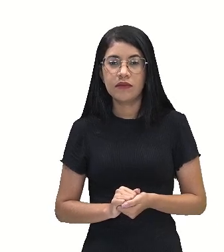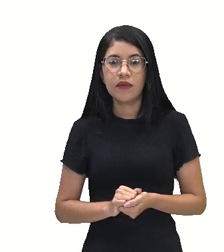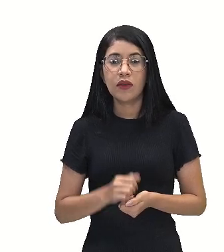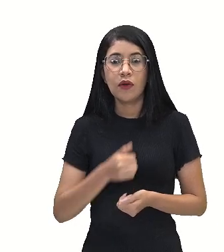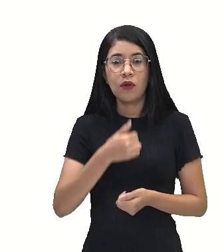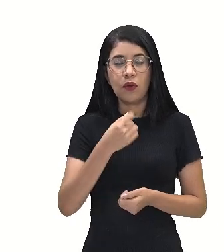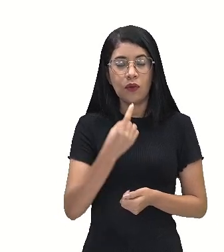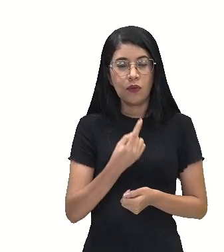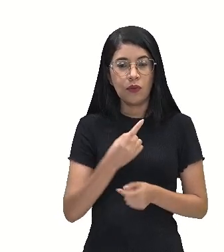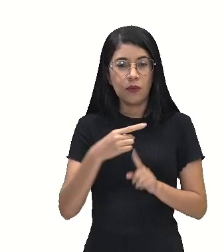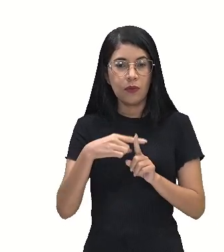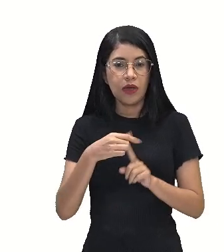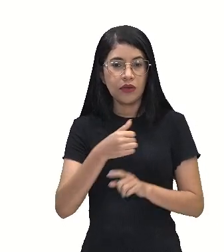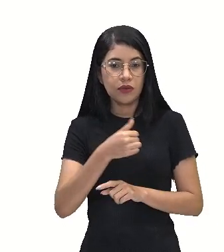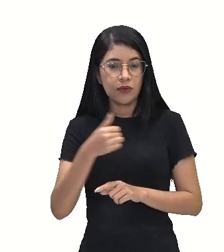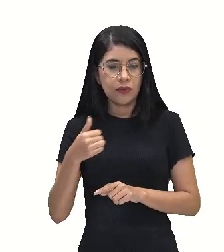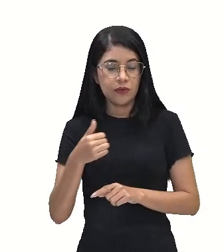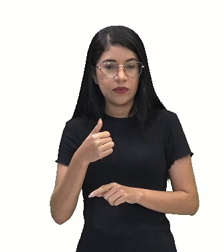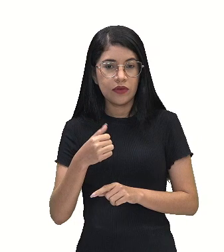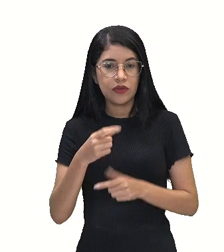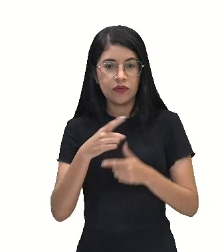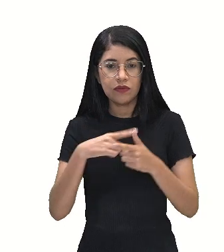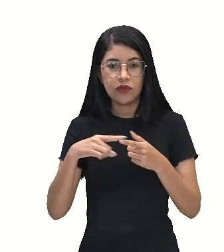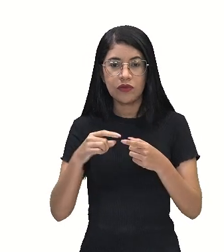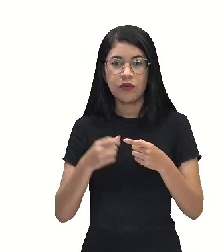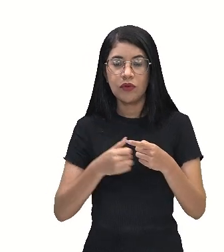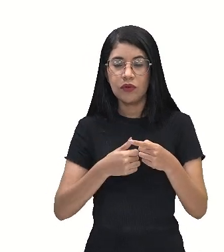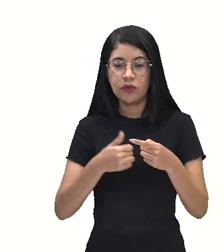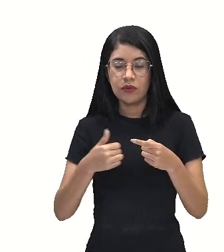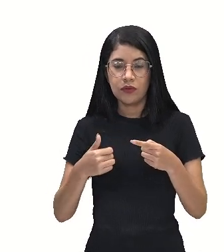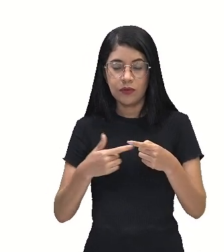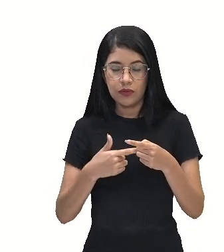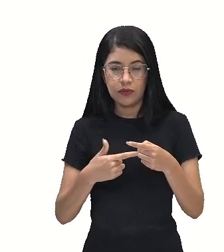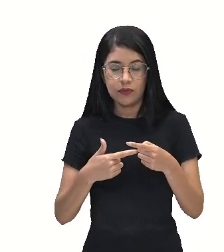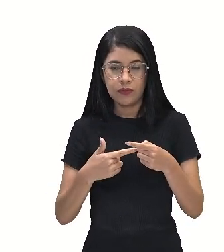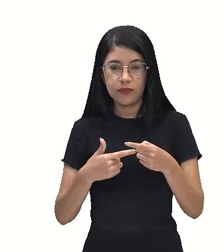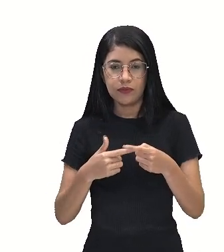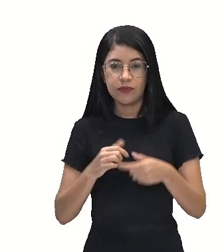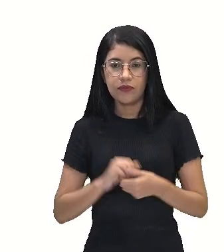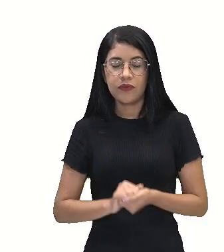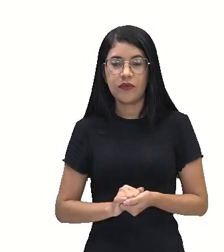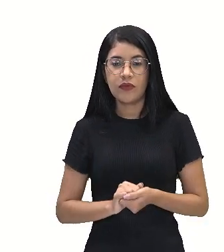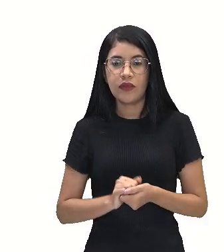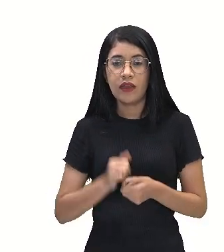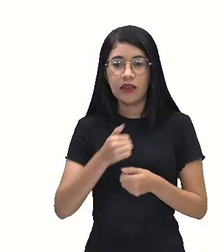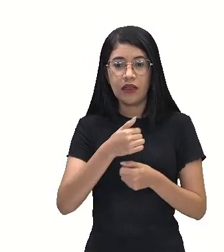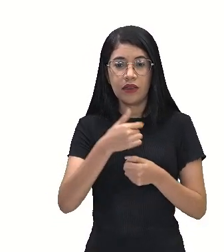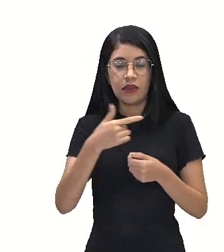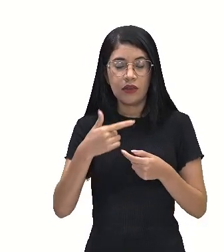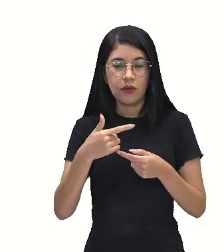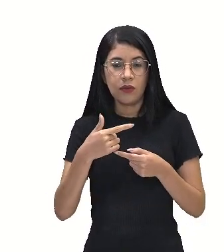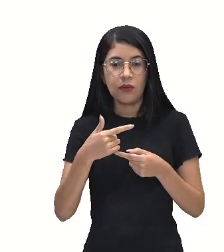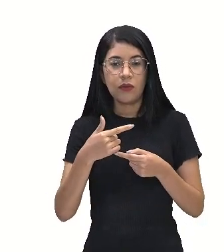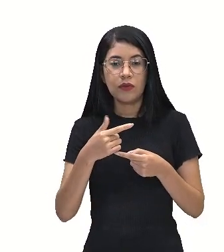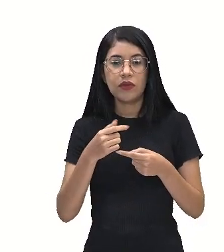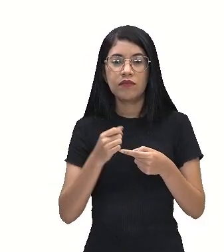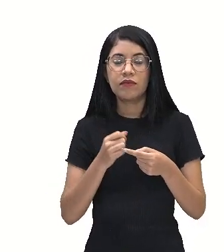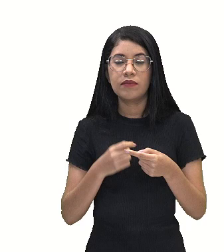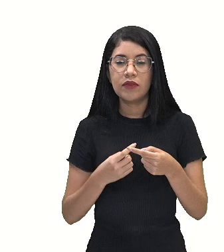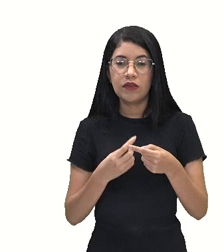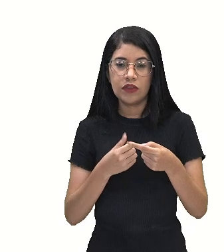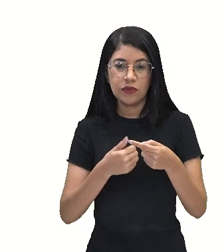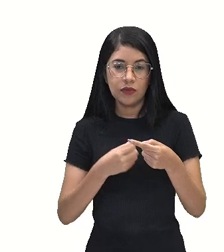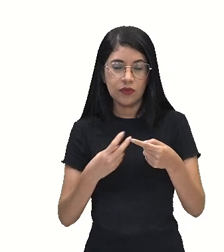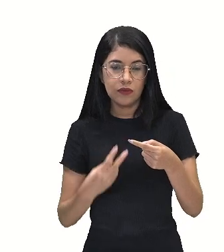11, dividido por 2. Isso daqui vai ser igual a 12, né? 1 mais 11, 12,